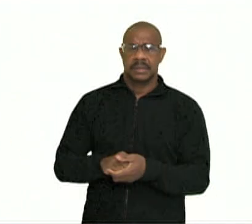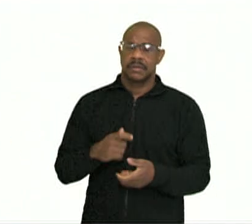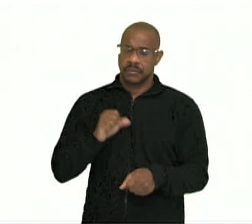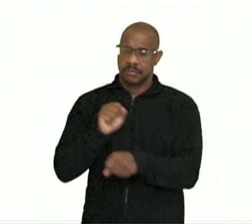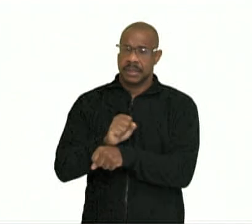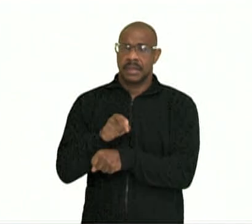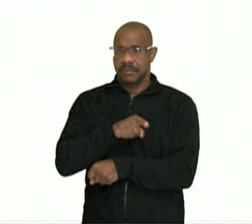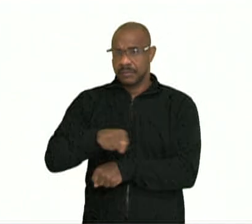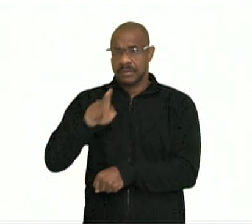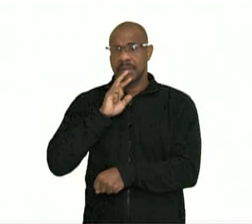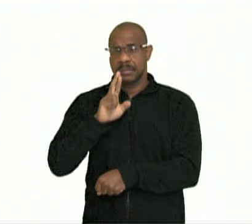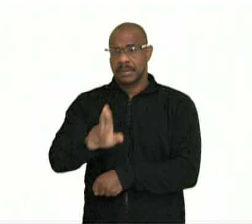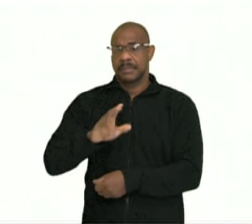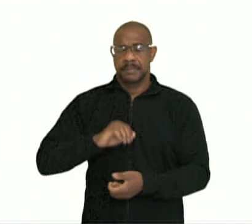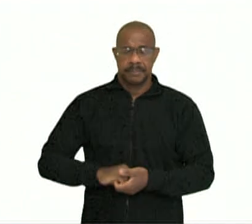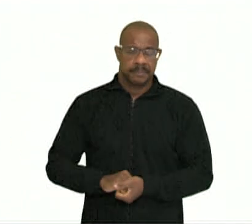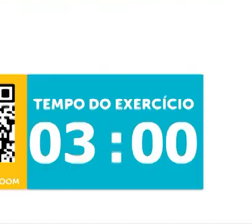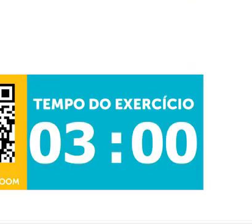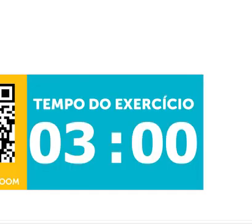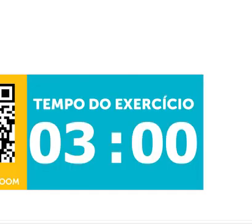aguardando.